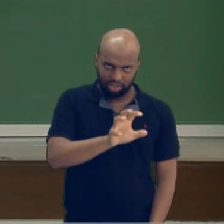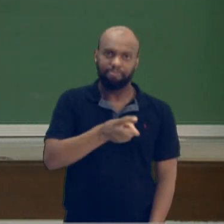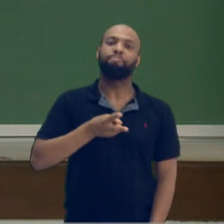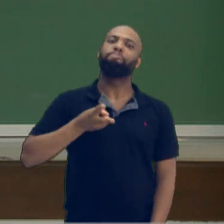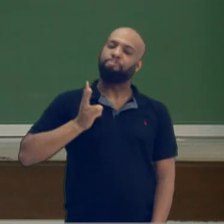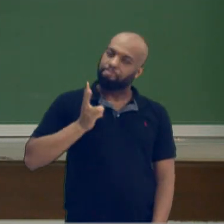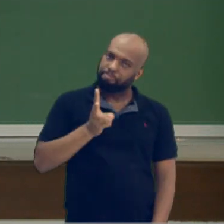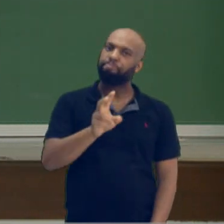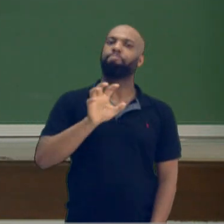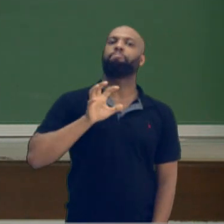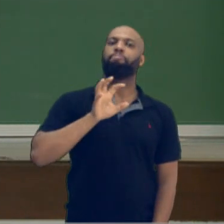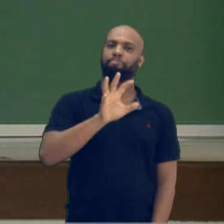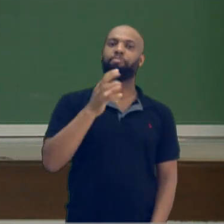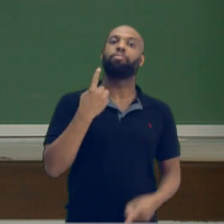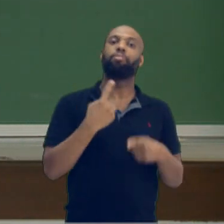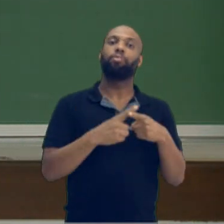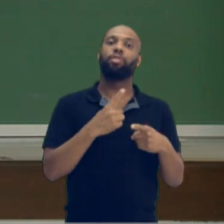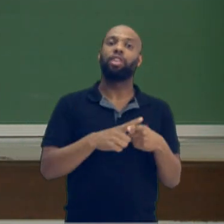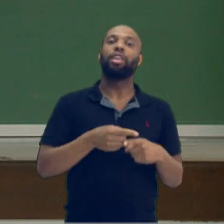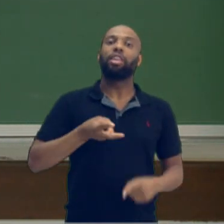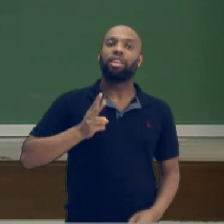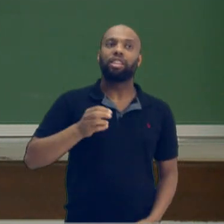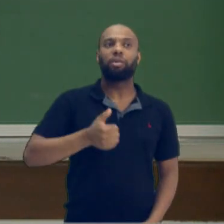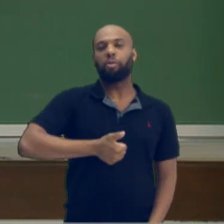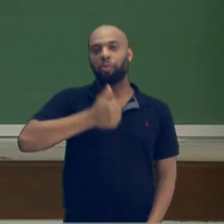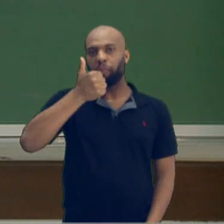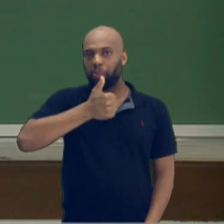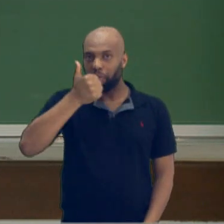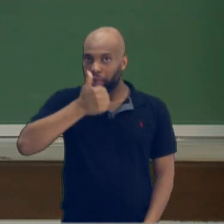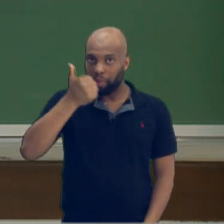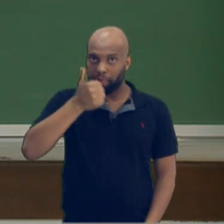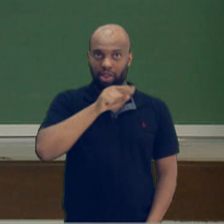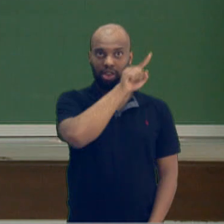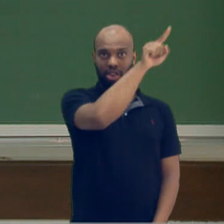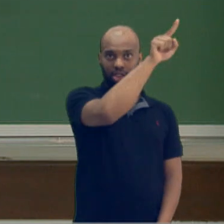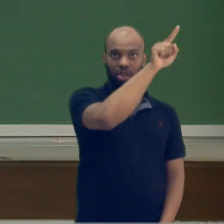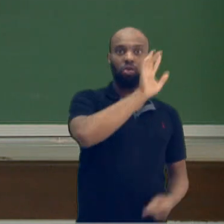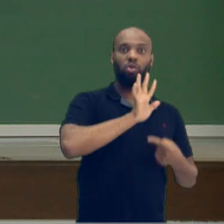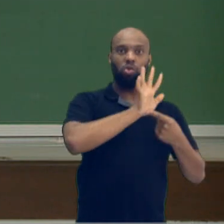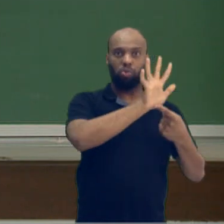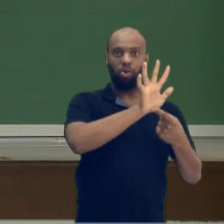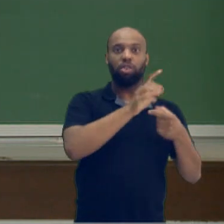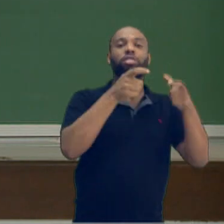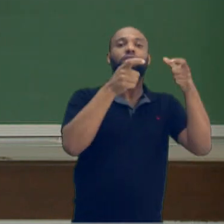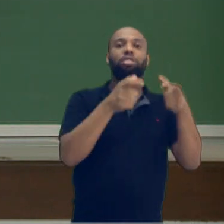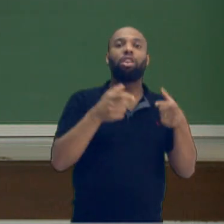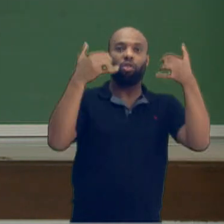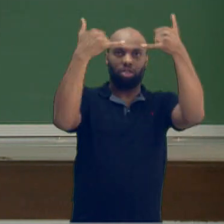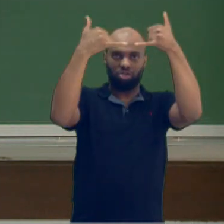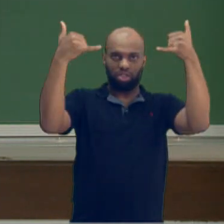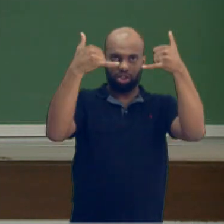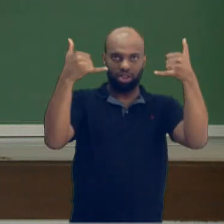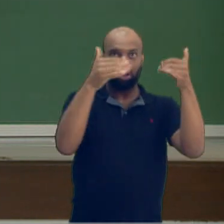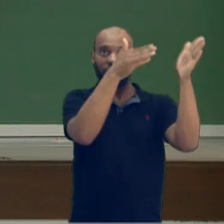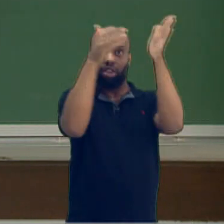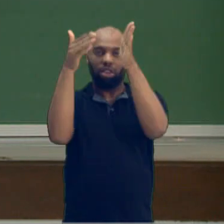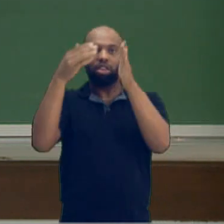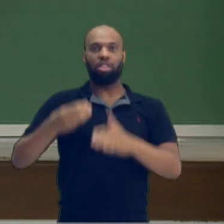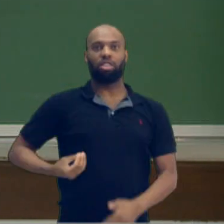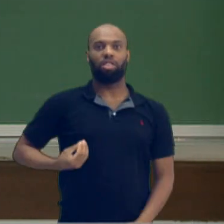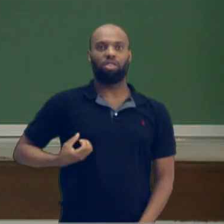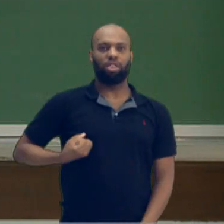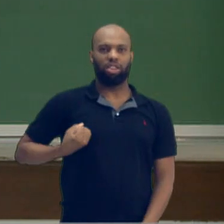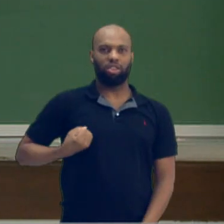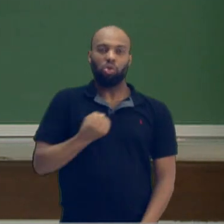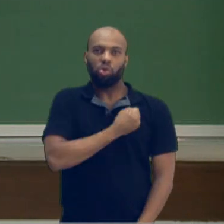Sempre vai ser colocado assim, porque sempre o primeiro número aqui indica a posição desse termo na linha e o segundo número indica a